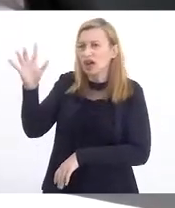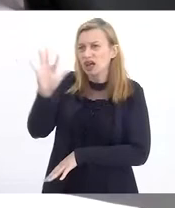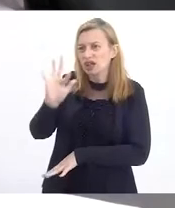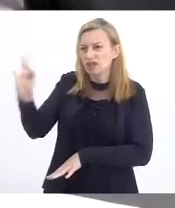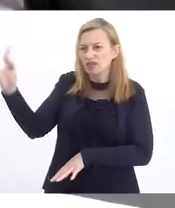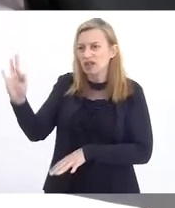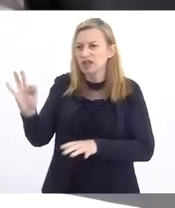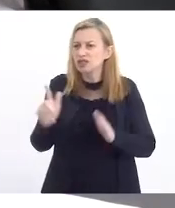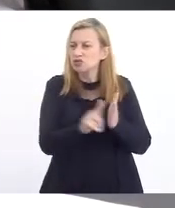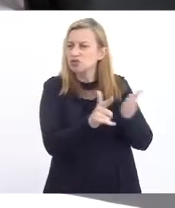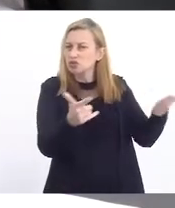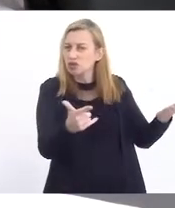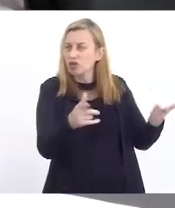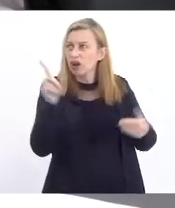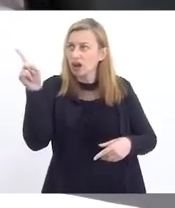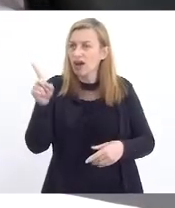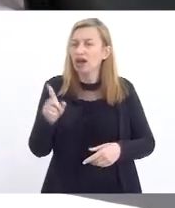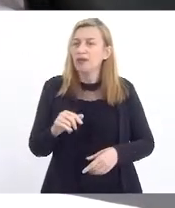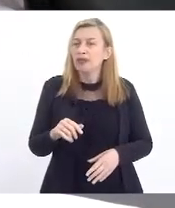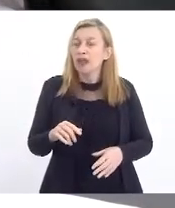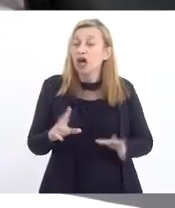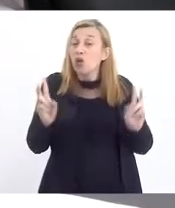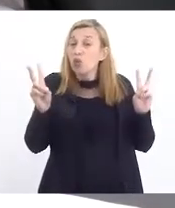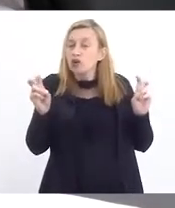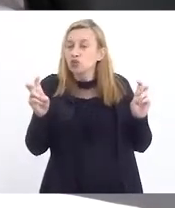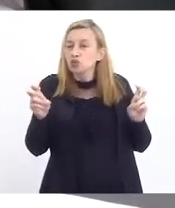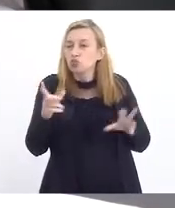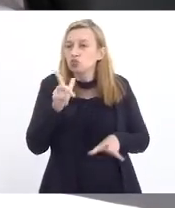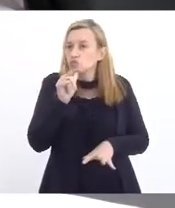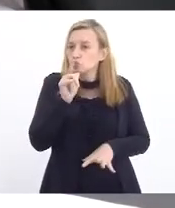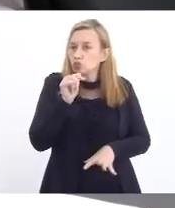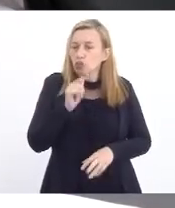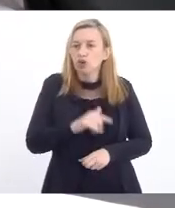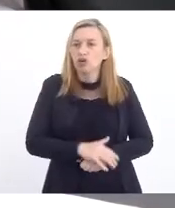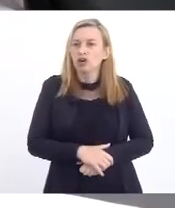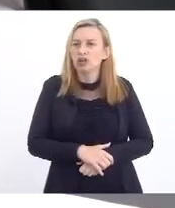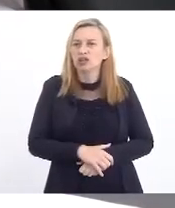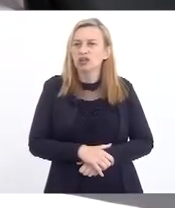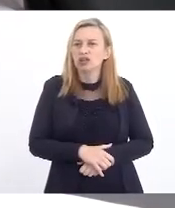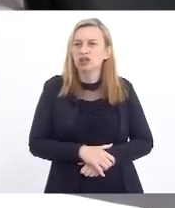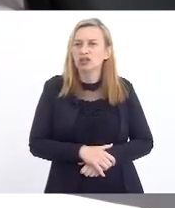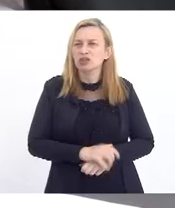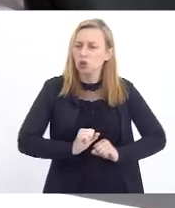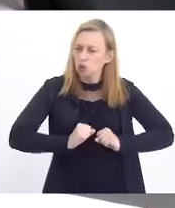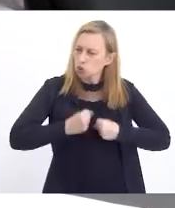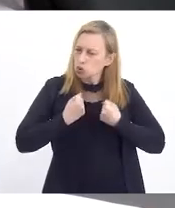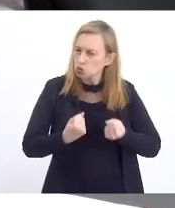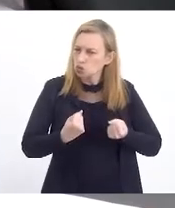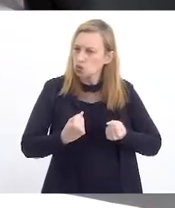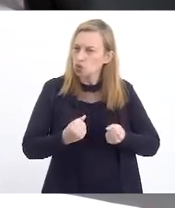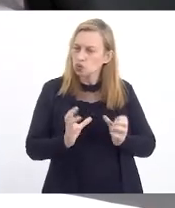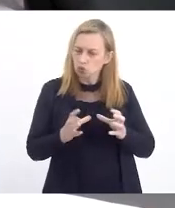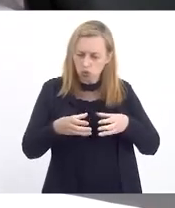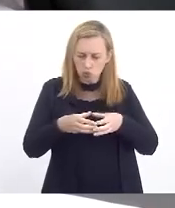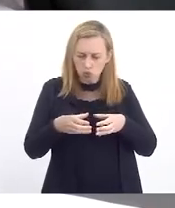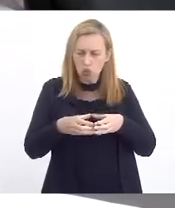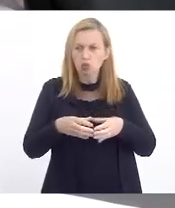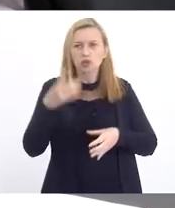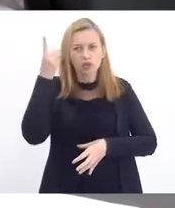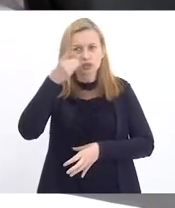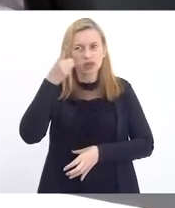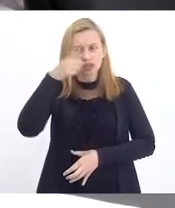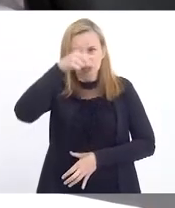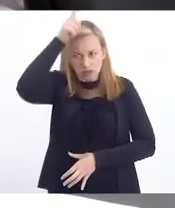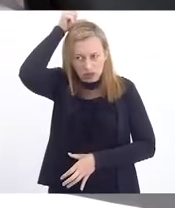avançaram. Então, eu acho que a questão da água tinha que ser um esforço coletivo, deputada